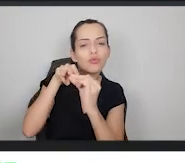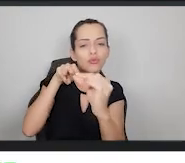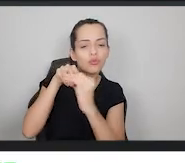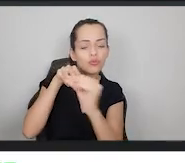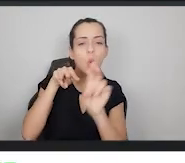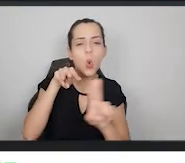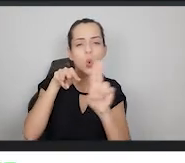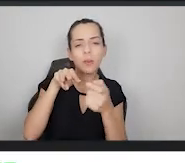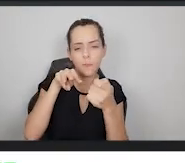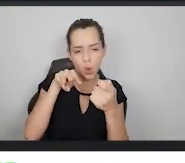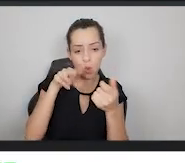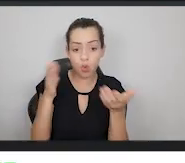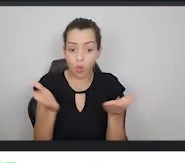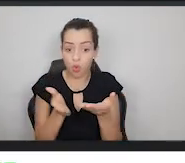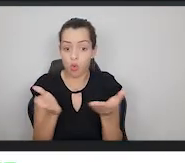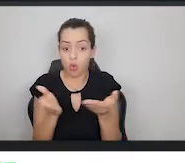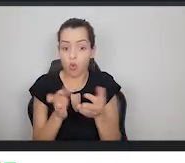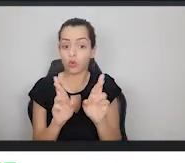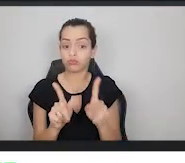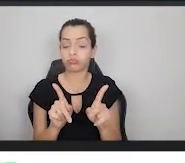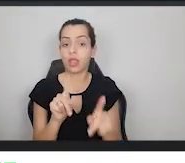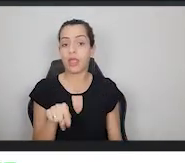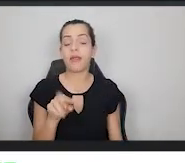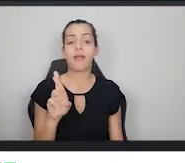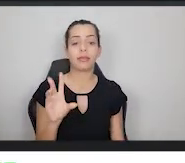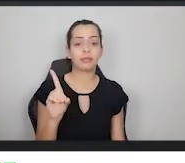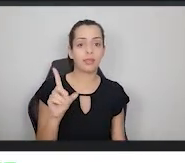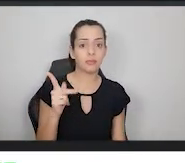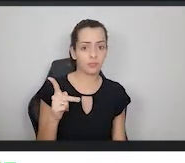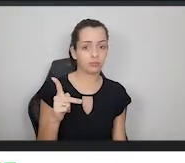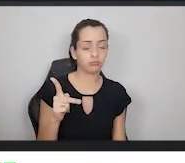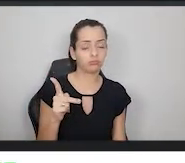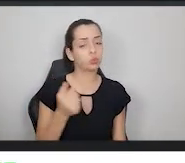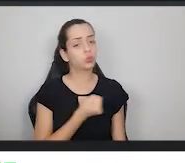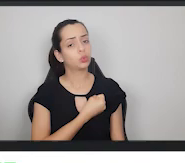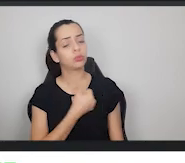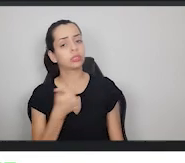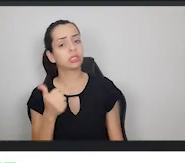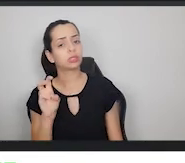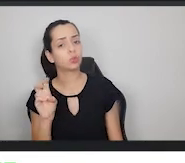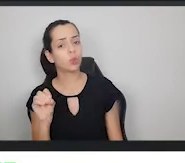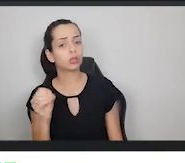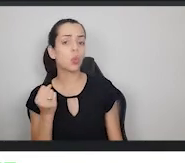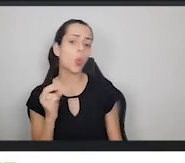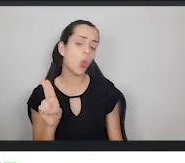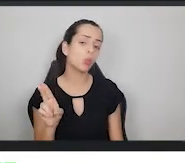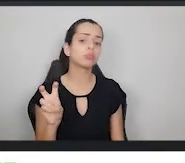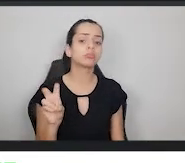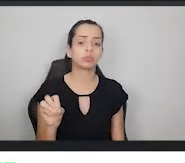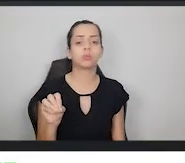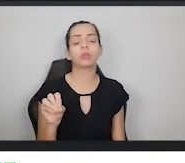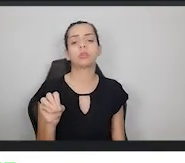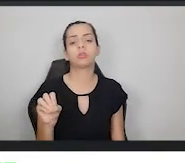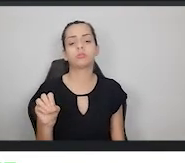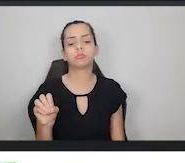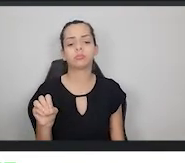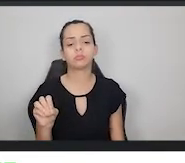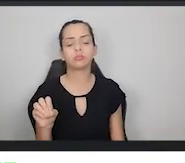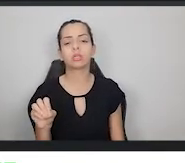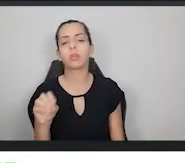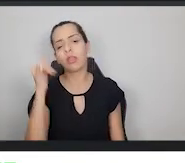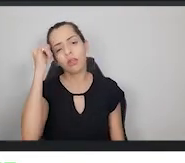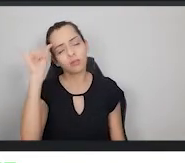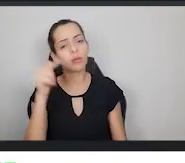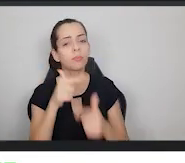também o cabo CA e CAA, o cabo de alumínio aqui, ó, na rede primária e na rede secundária.